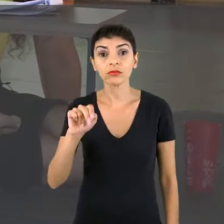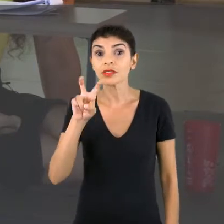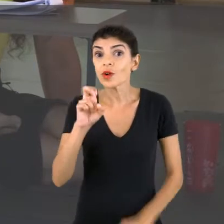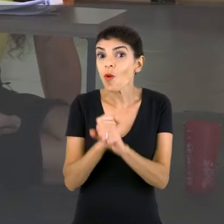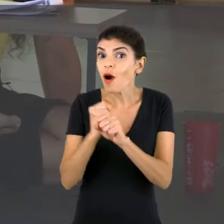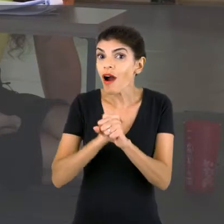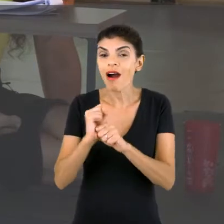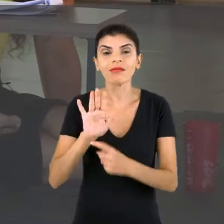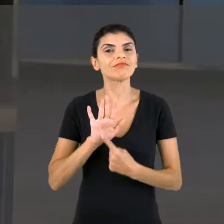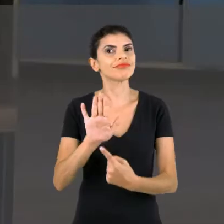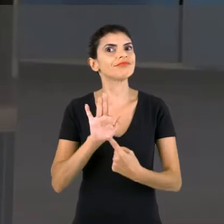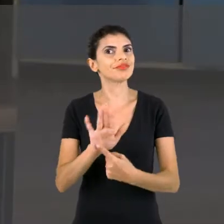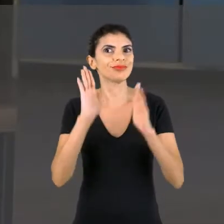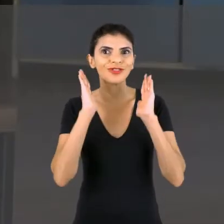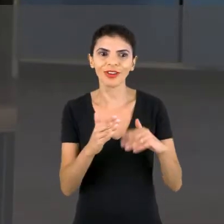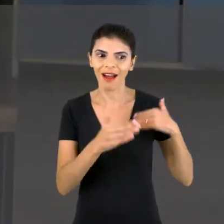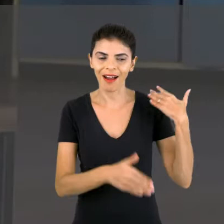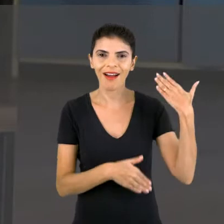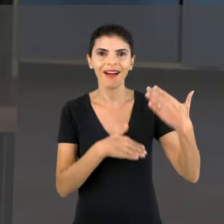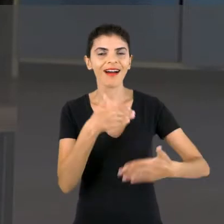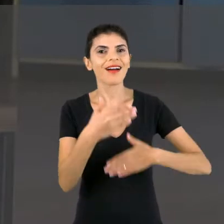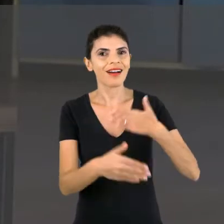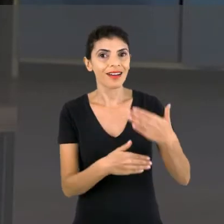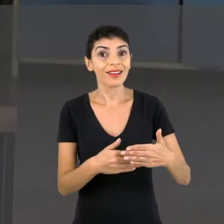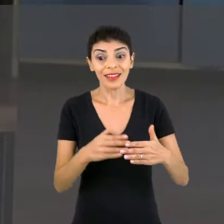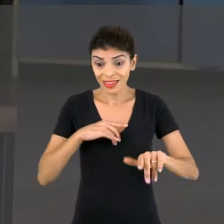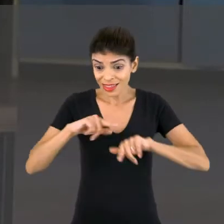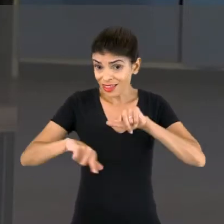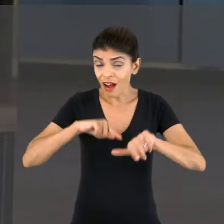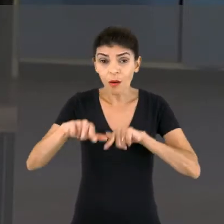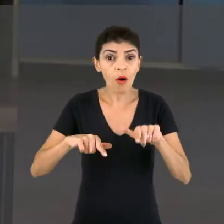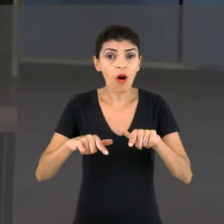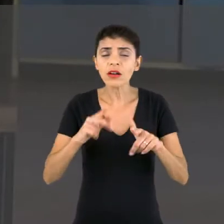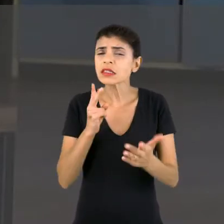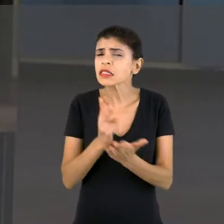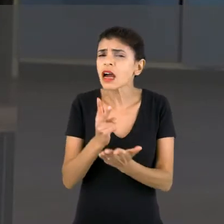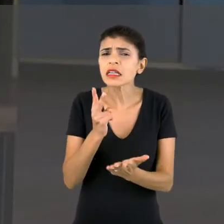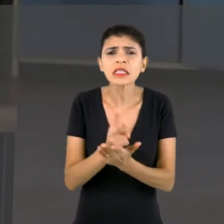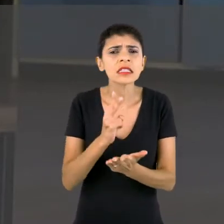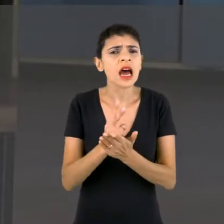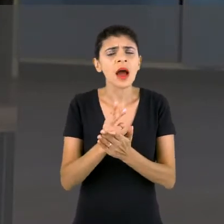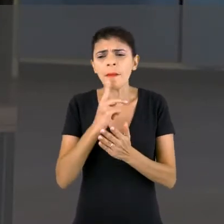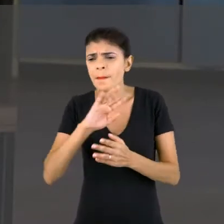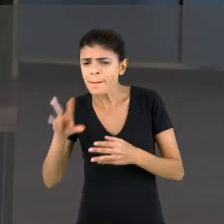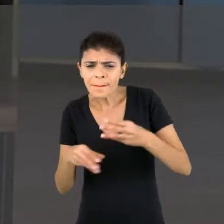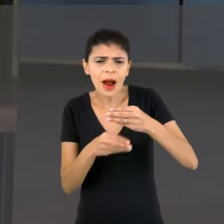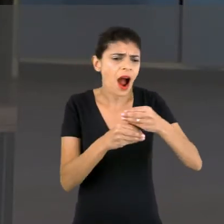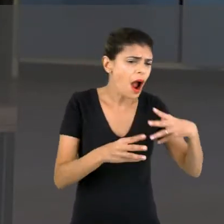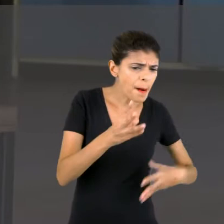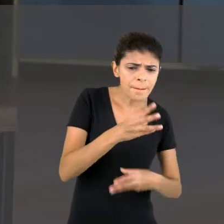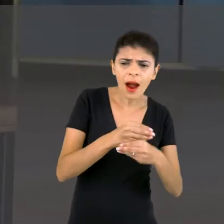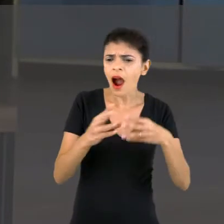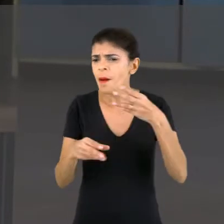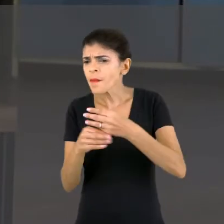está 5 anos fazendo. Então, na verdade, e a gente sempre trabalhou com ele